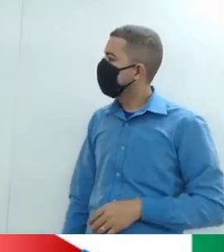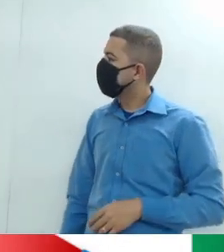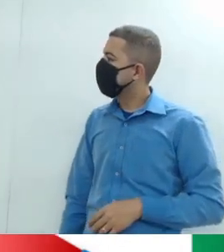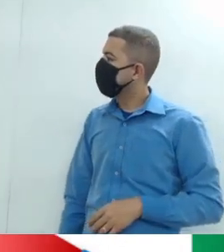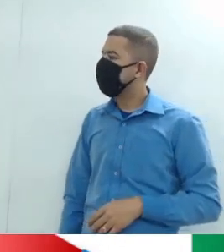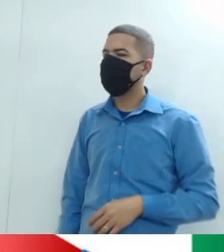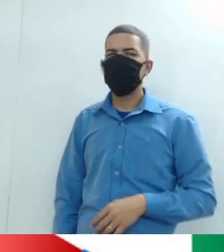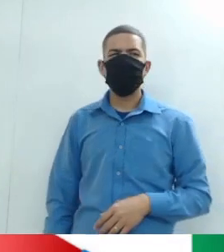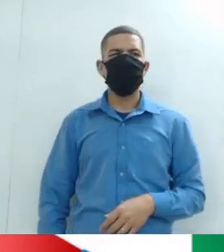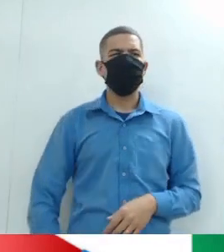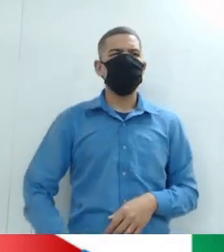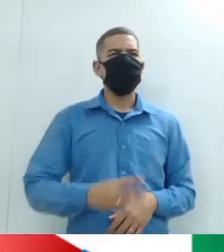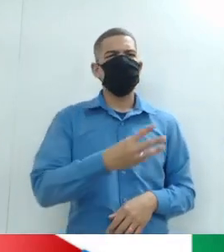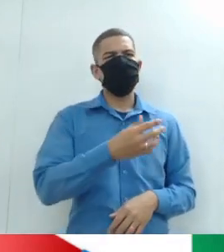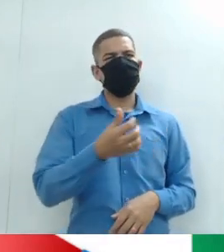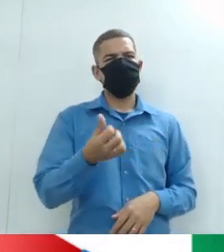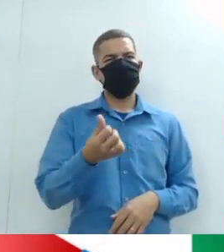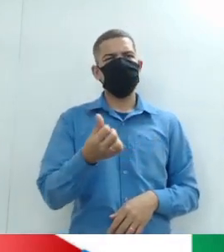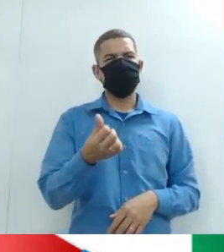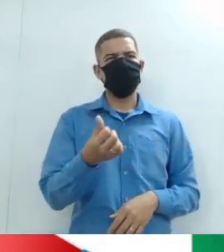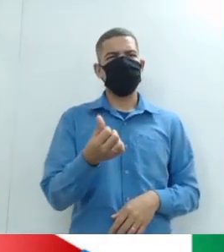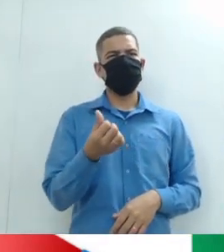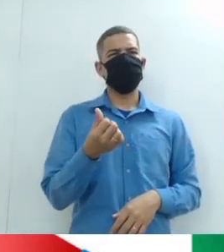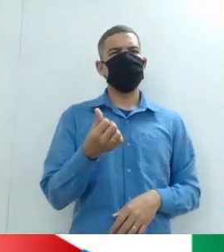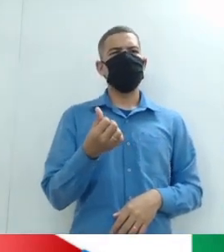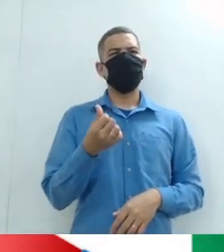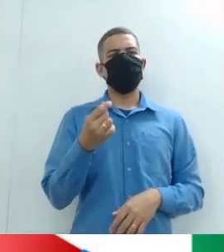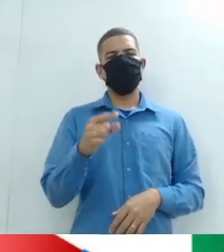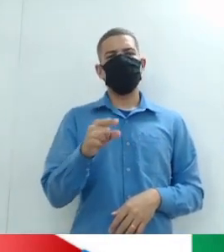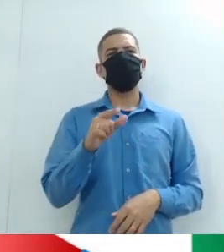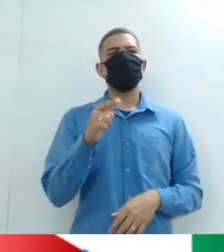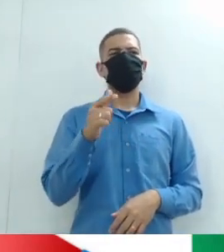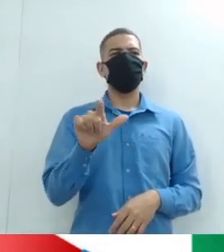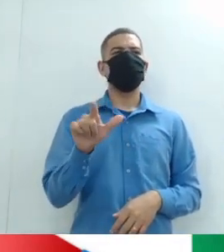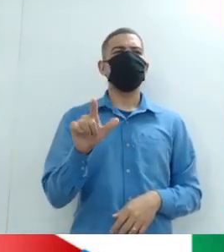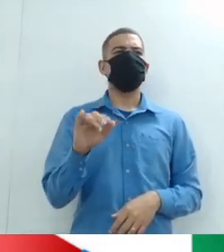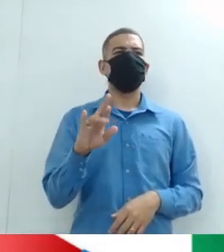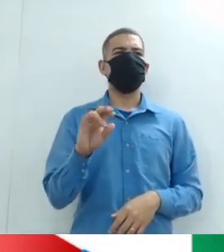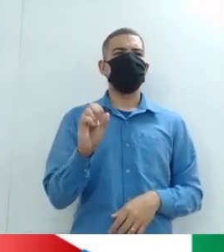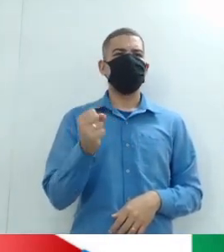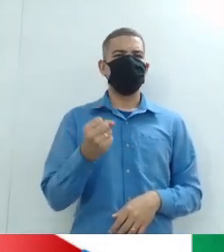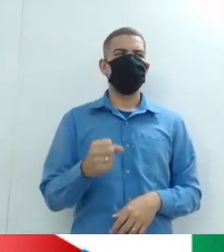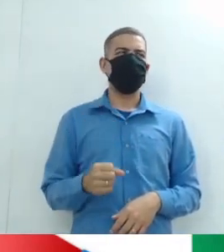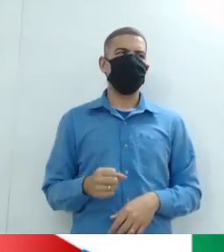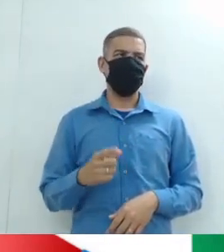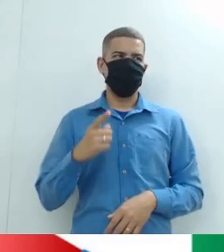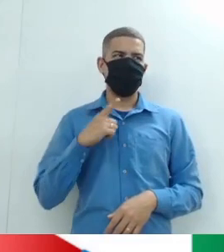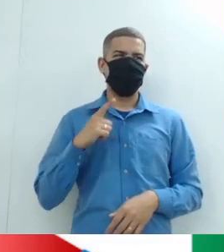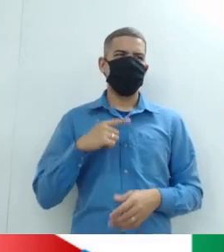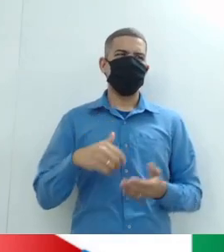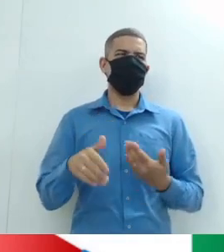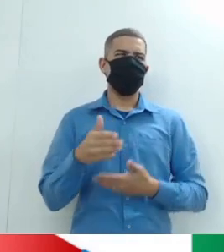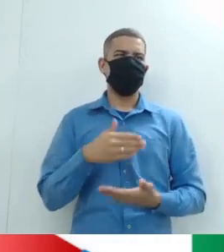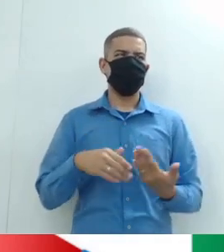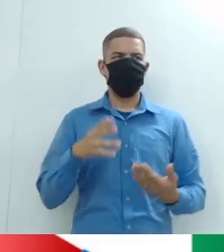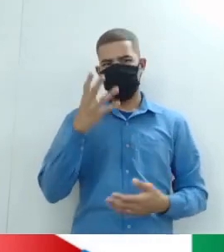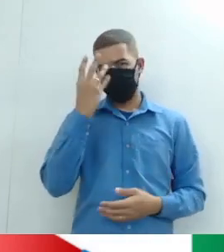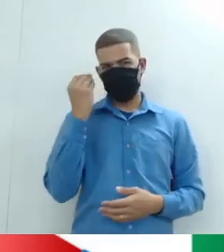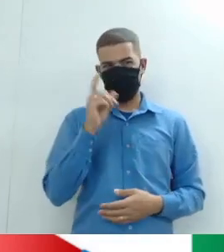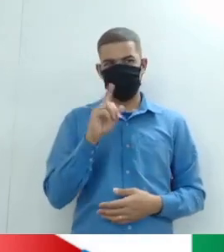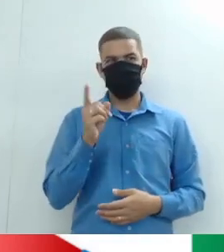cúbicos corresponde a 36 mil litros, ok? Na relação, mais uma vez, para você não